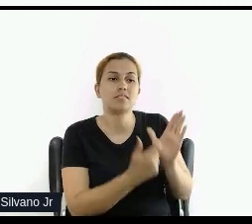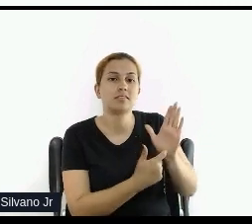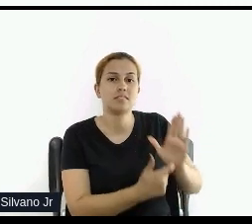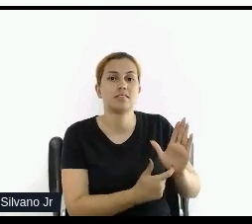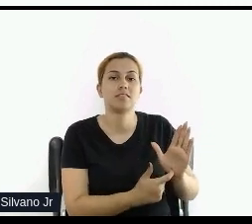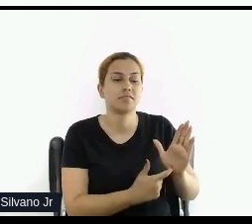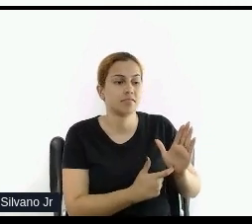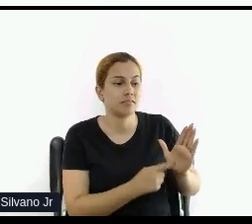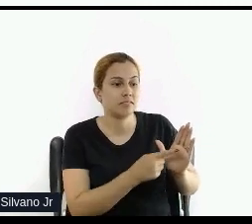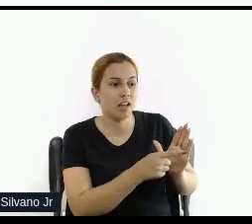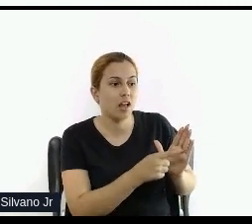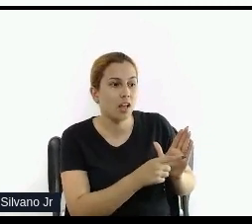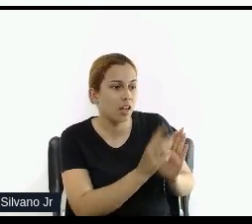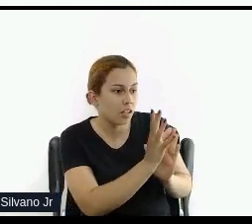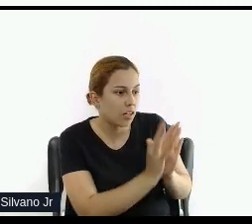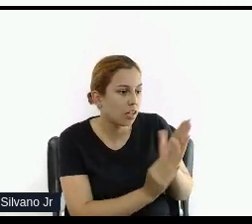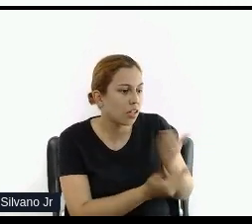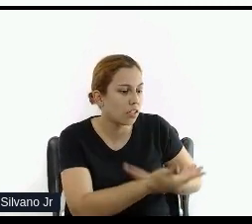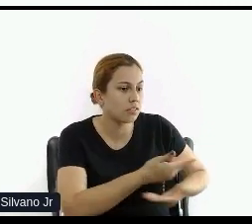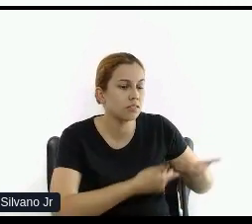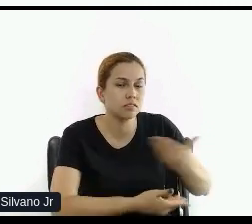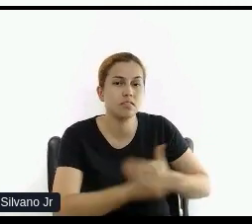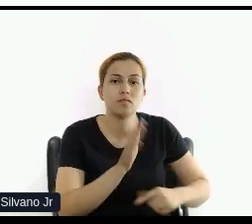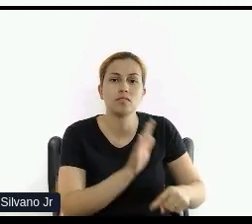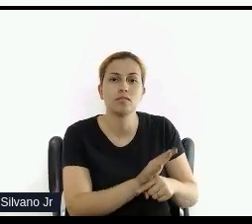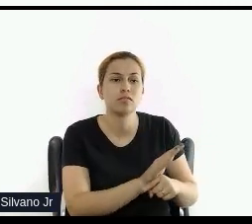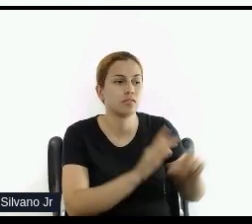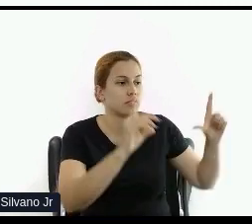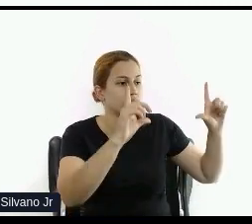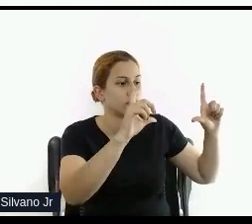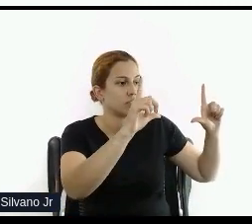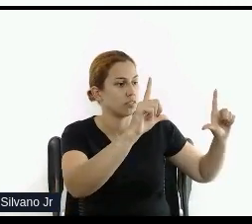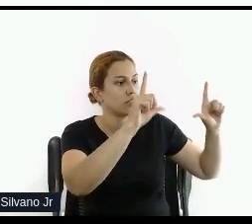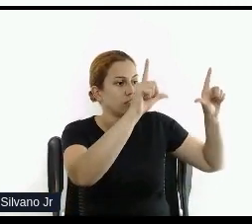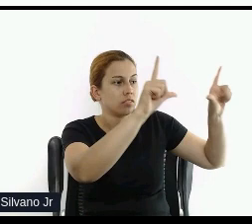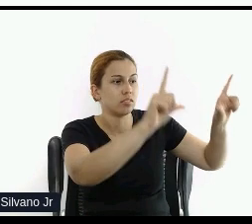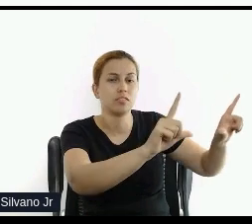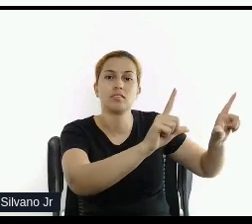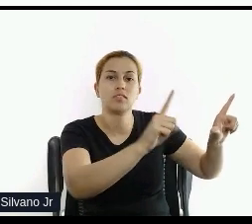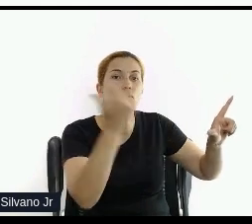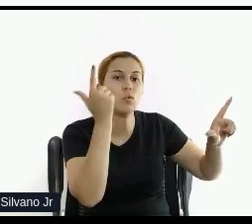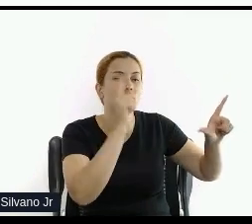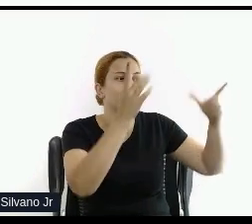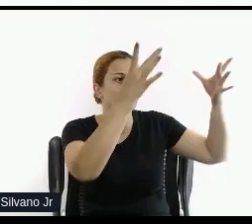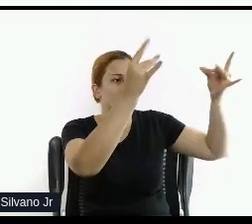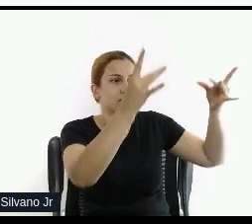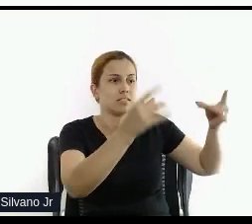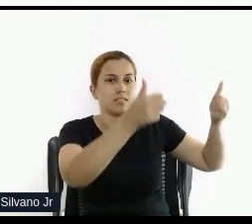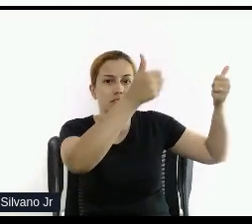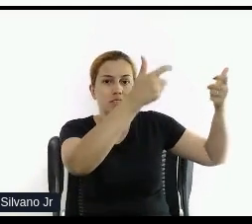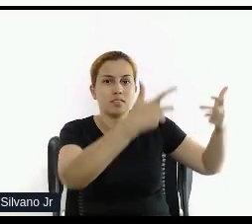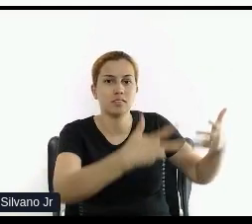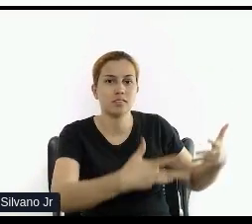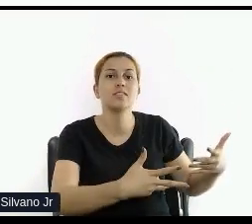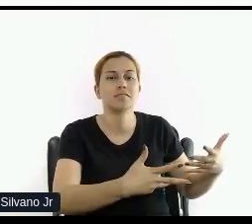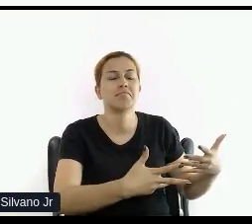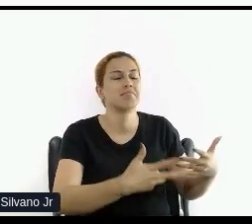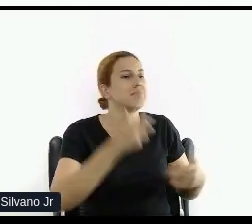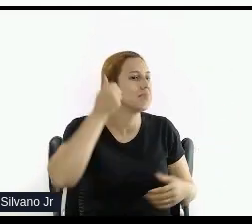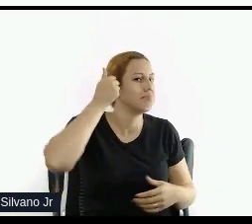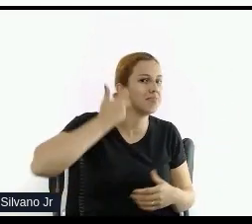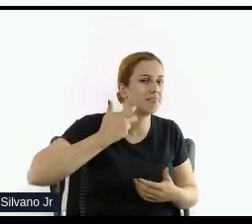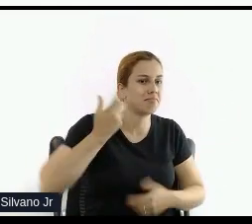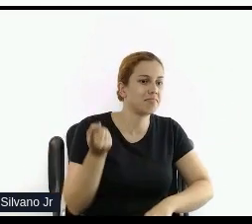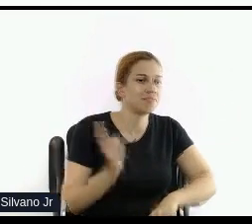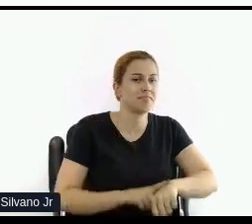função recebe uma imagem e, a partir dessa imagem, ela automaticamente já consegue estar gerando uma descrição